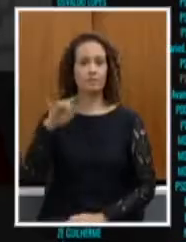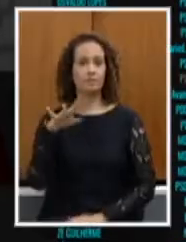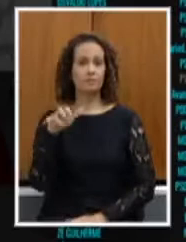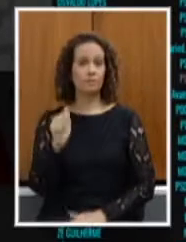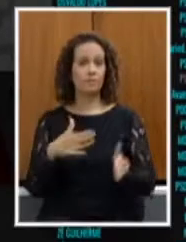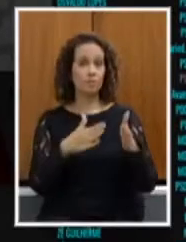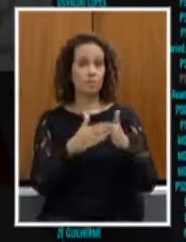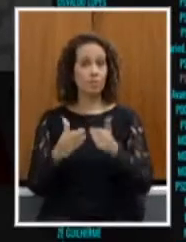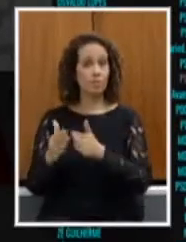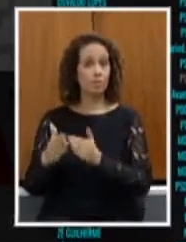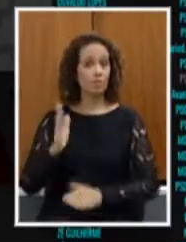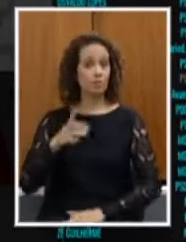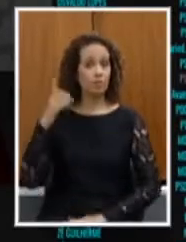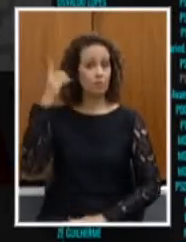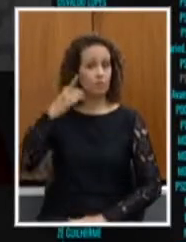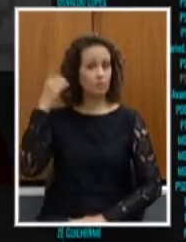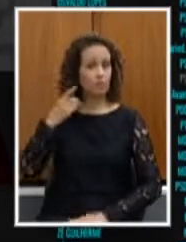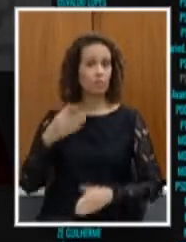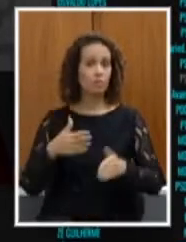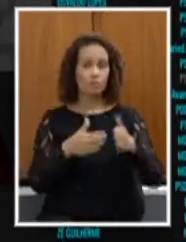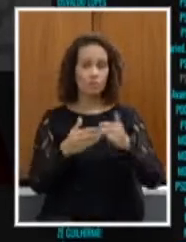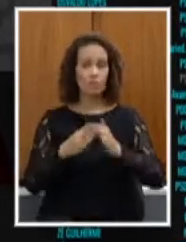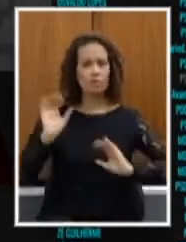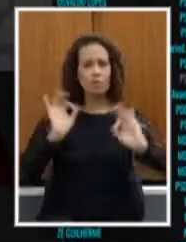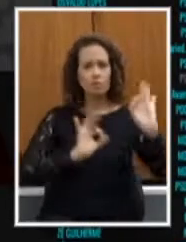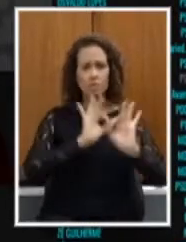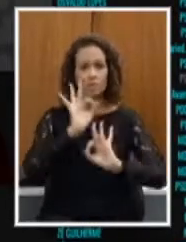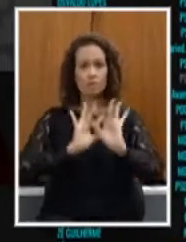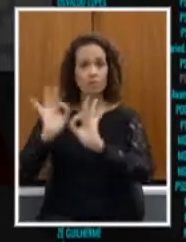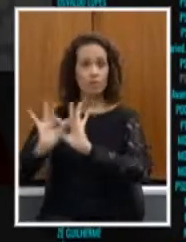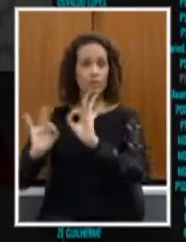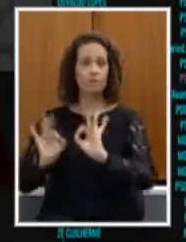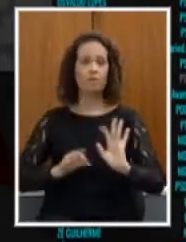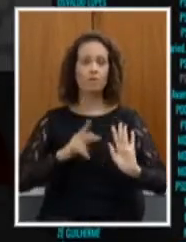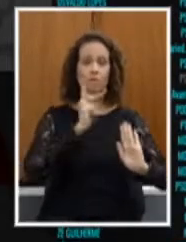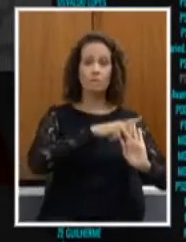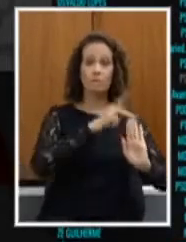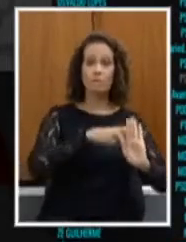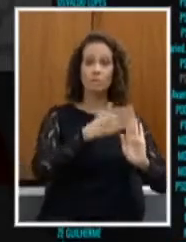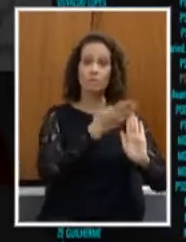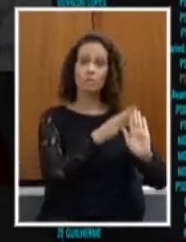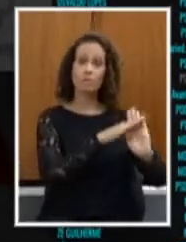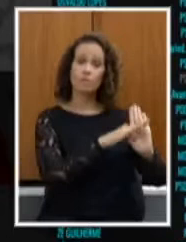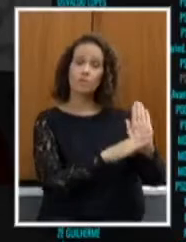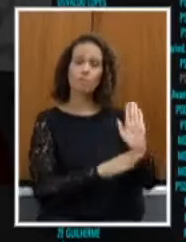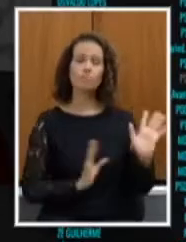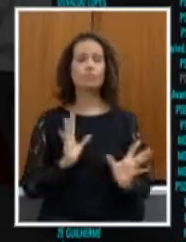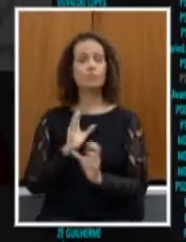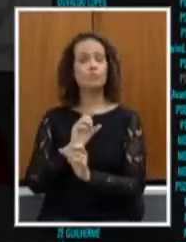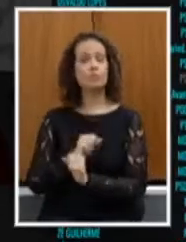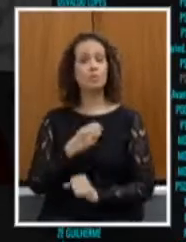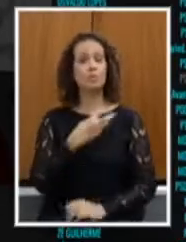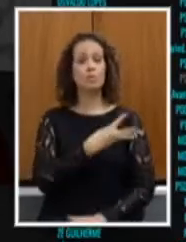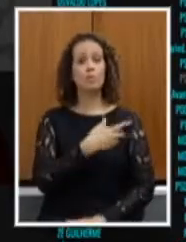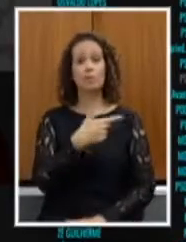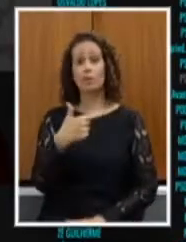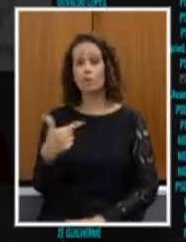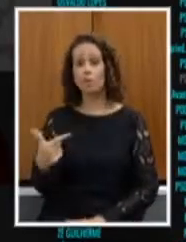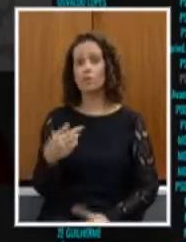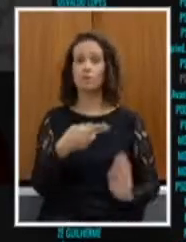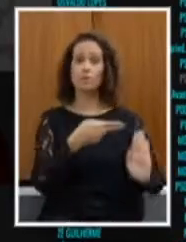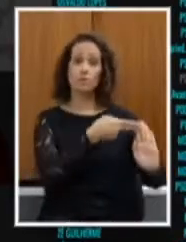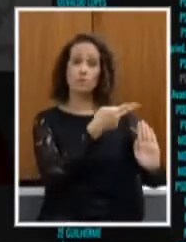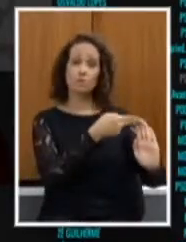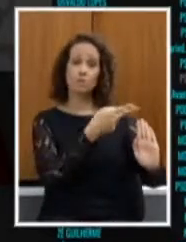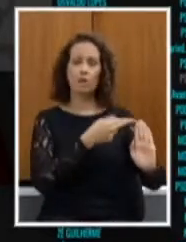feitos pelos deputados, né, para essa organização dos projetos na pauta. Há 32 proposições e essas sugestões aí para